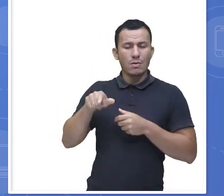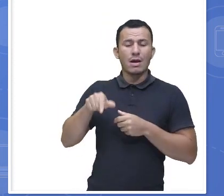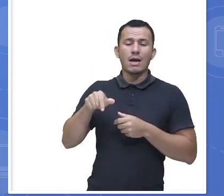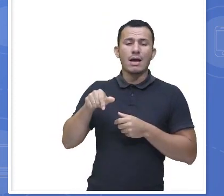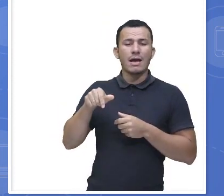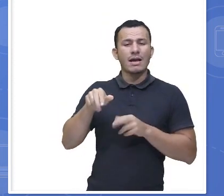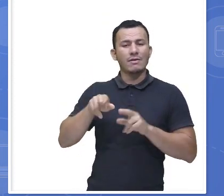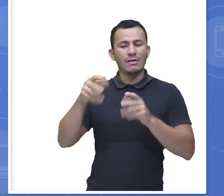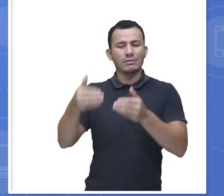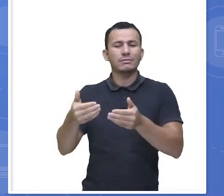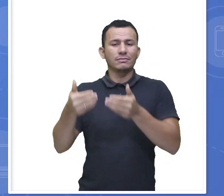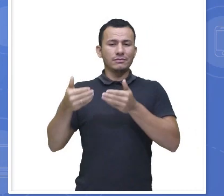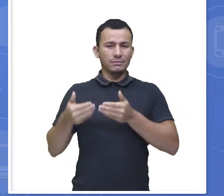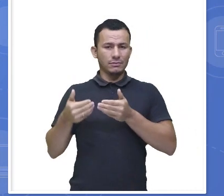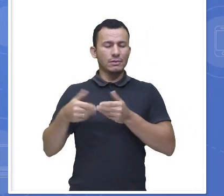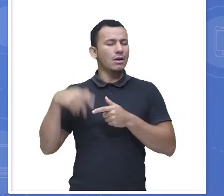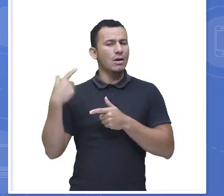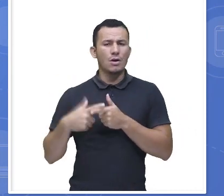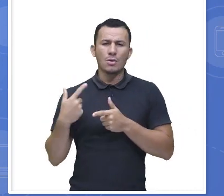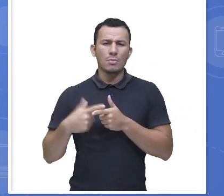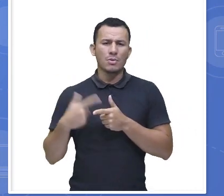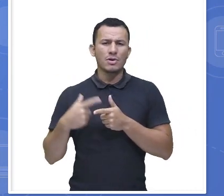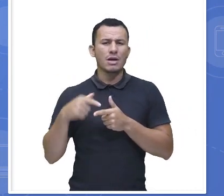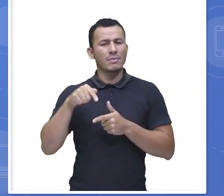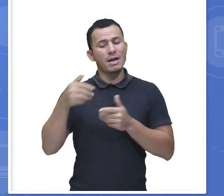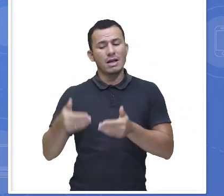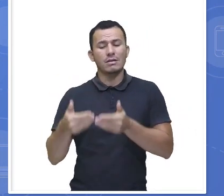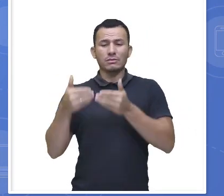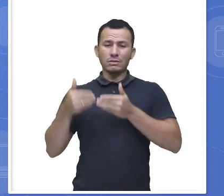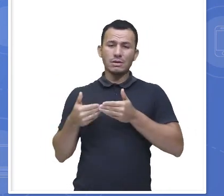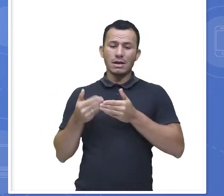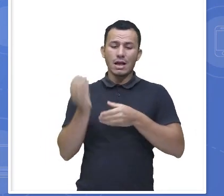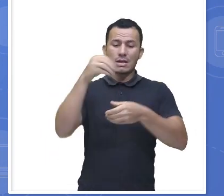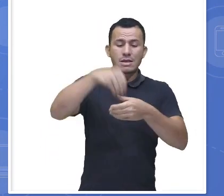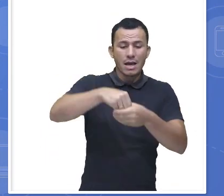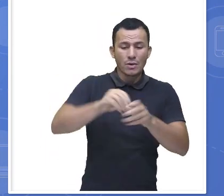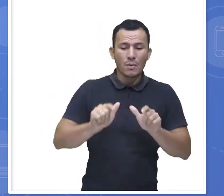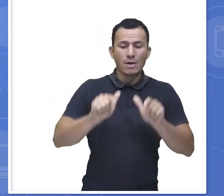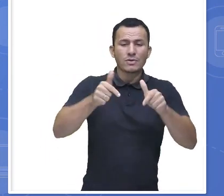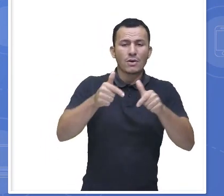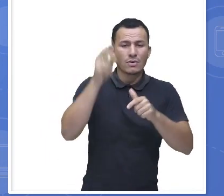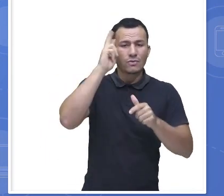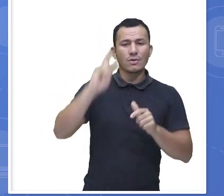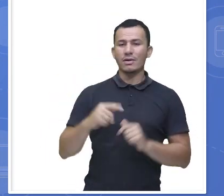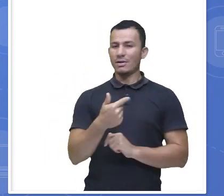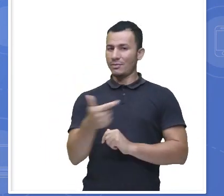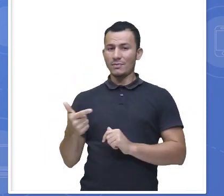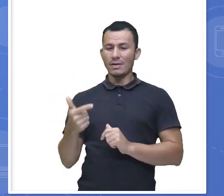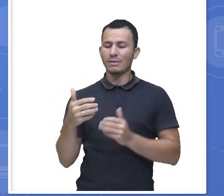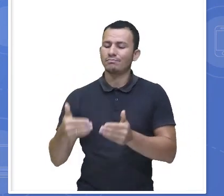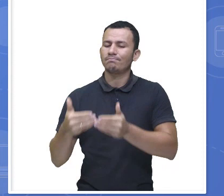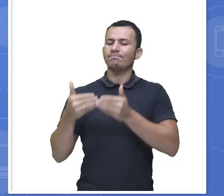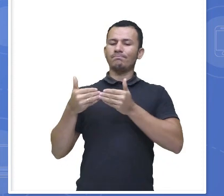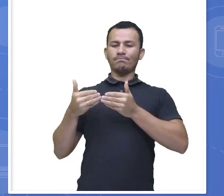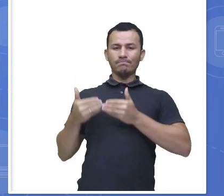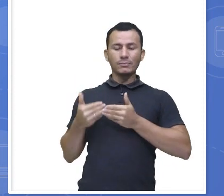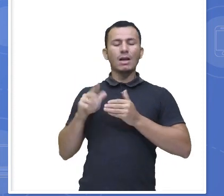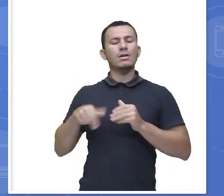terceira pessoa. Por quê? Porque ele não está participando das ações, dos acontecimentos. Ele